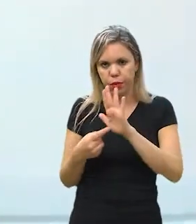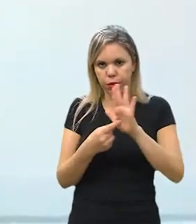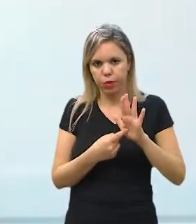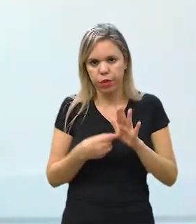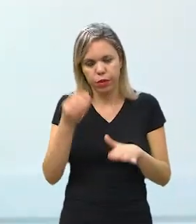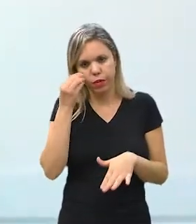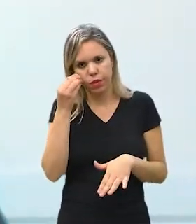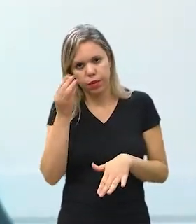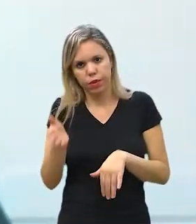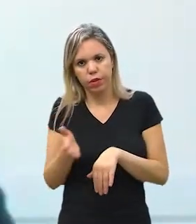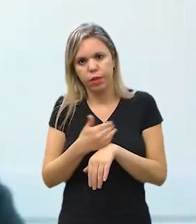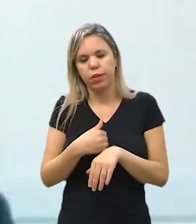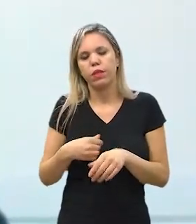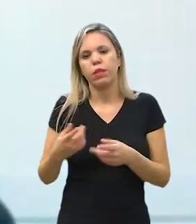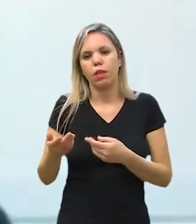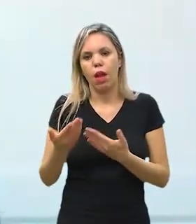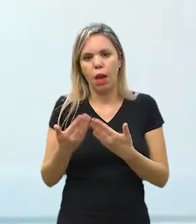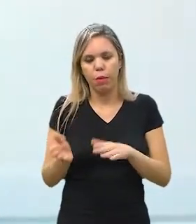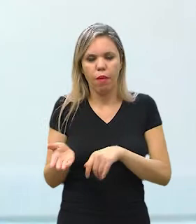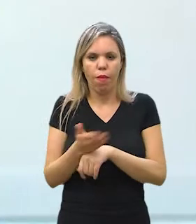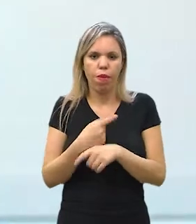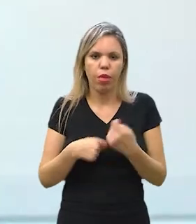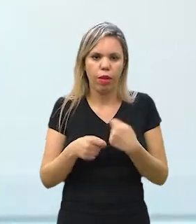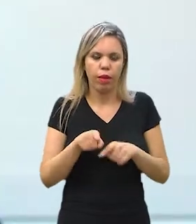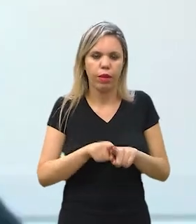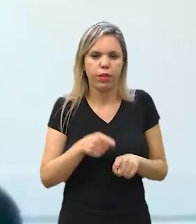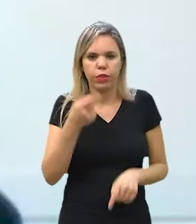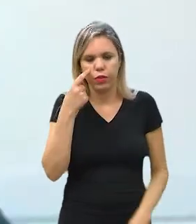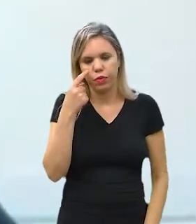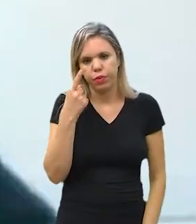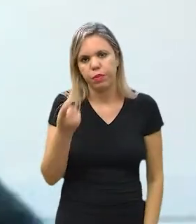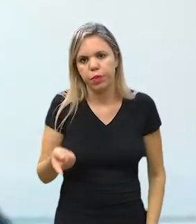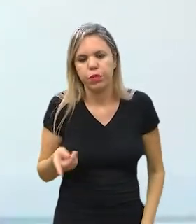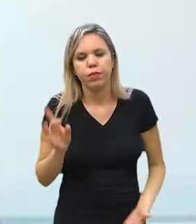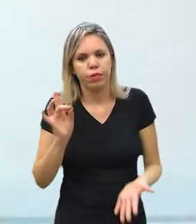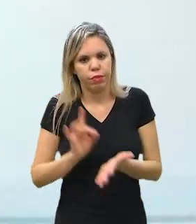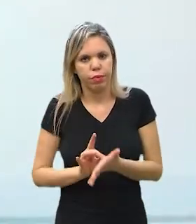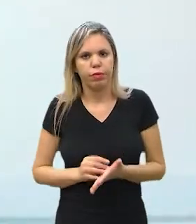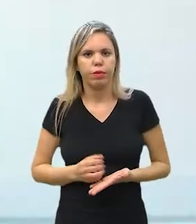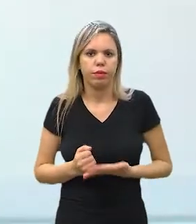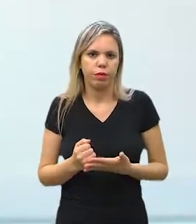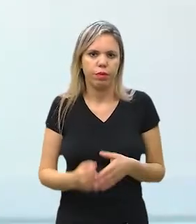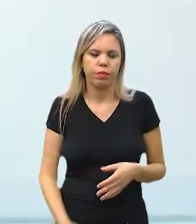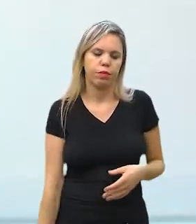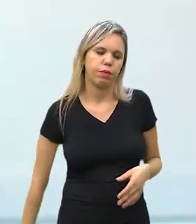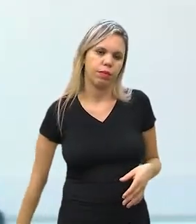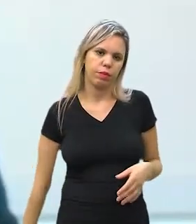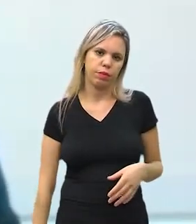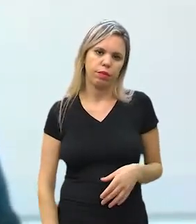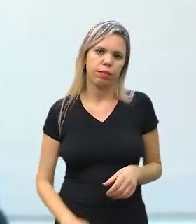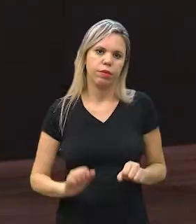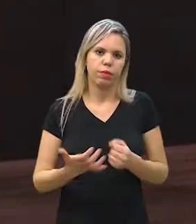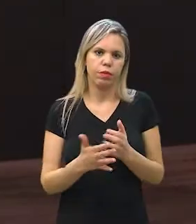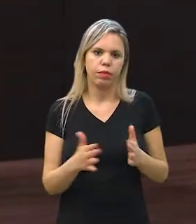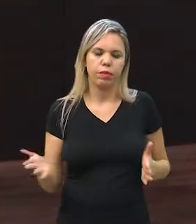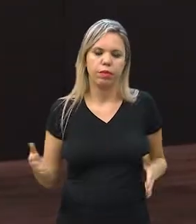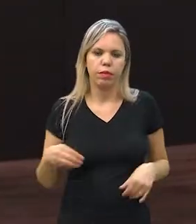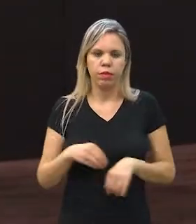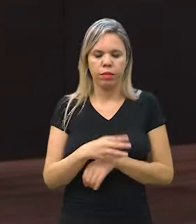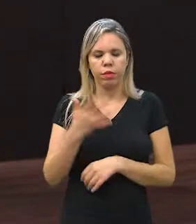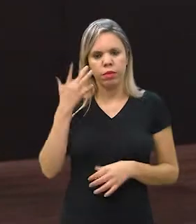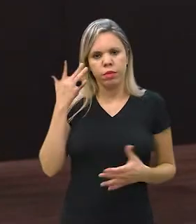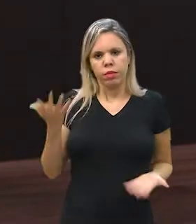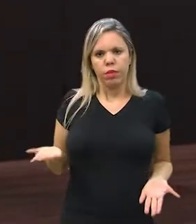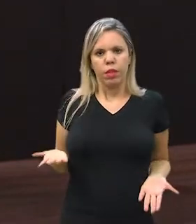30 pessoas antes de fato eu abrir o meu negócio. Então, para vocês verem que realmente faz a diferença. É, e